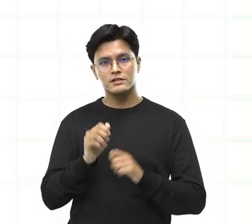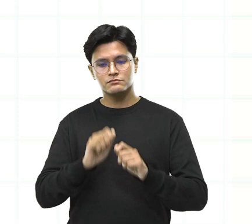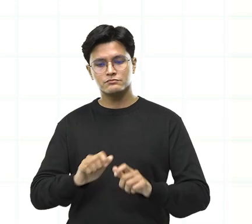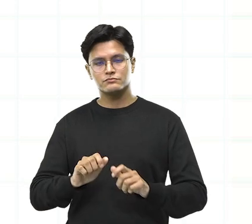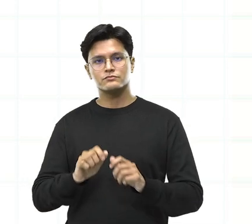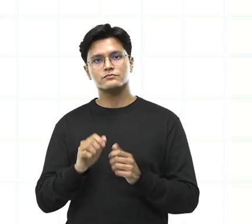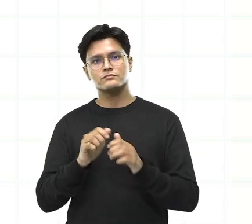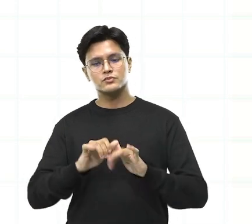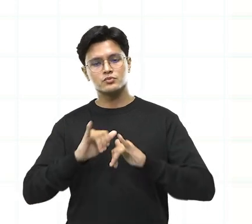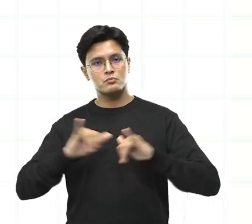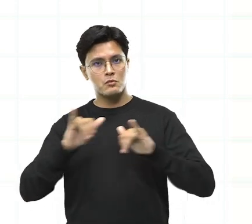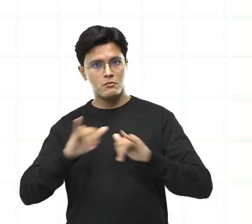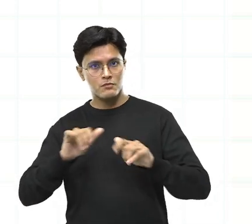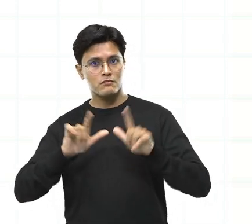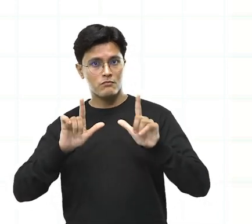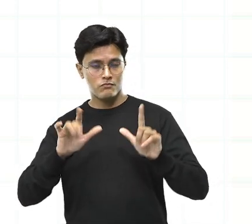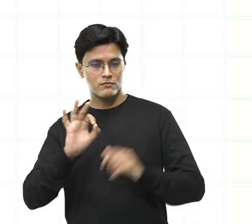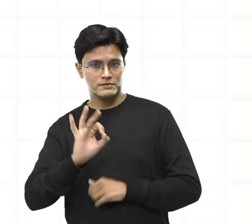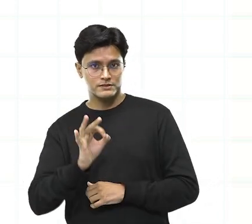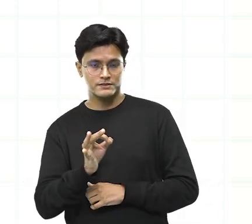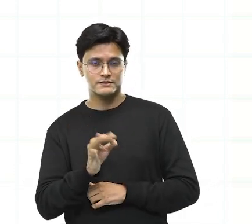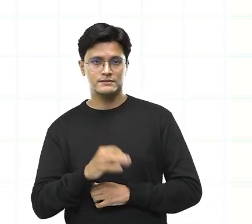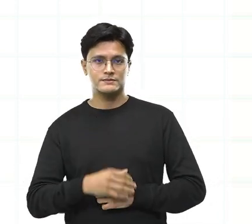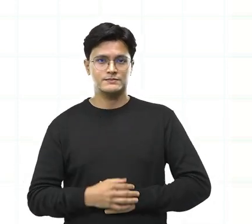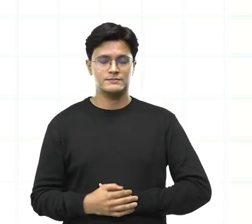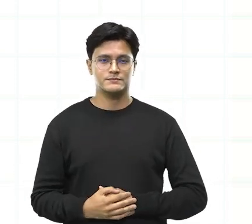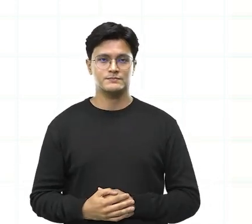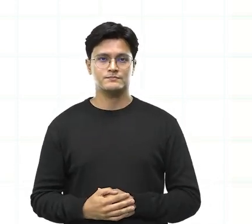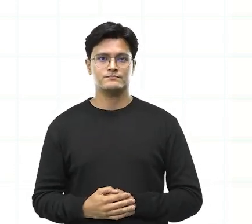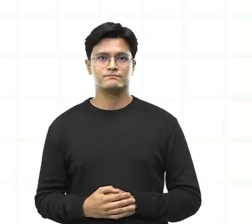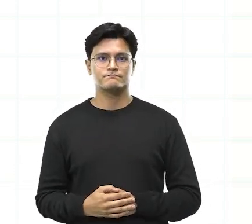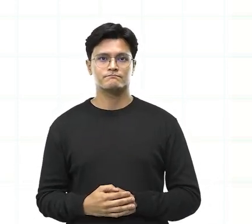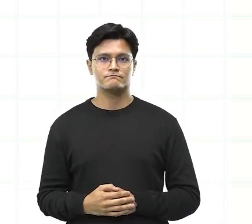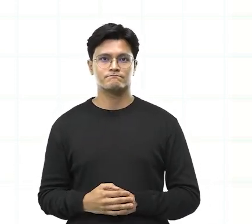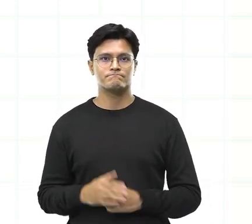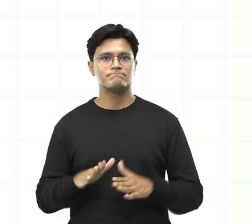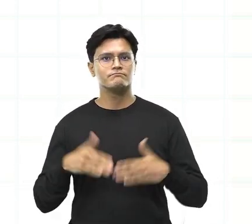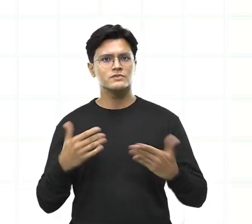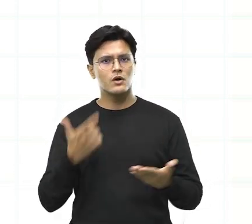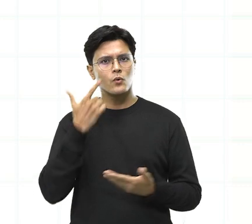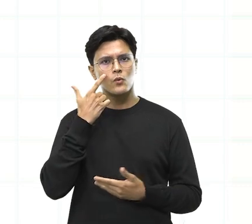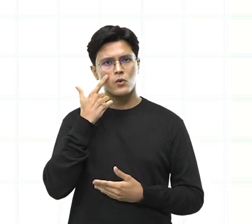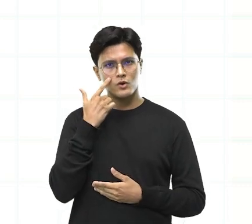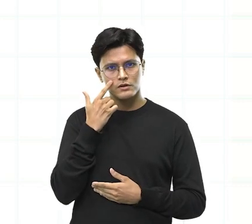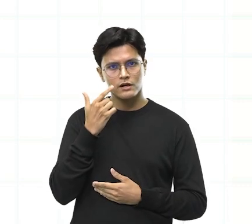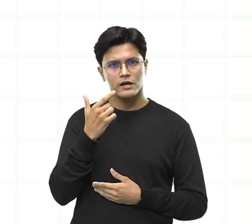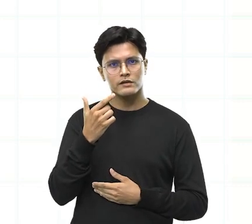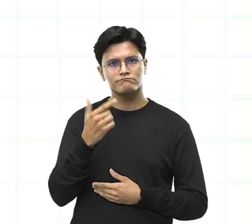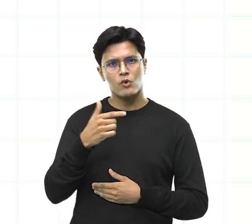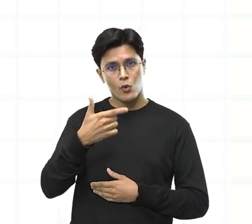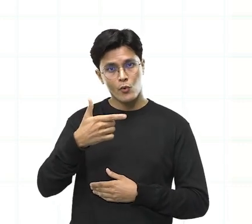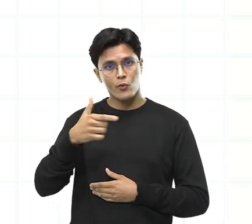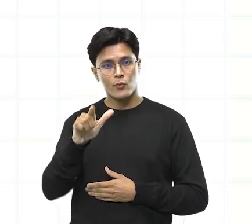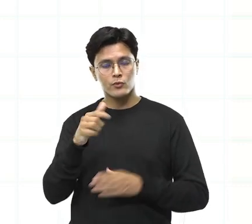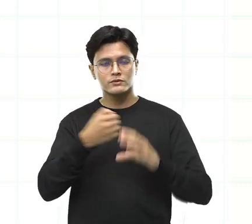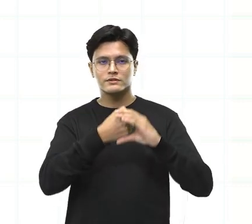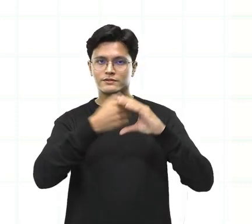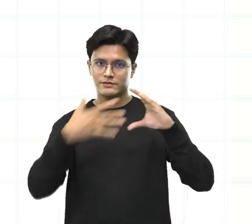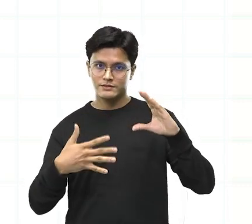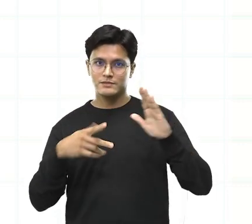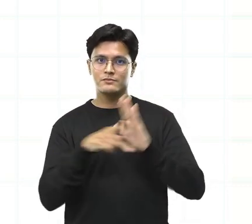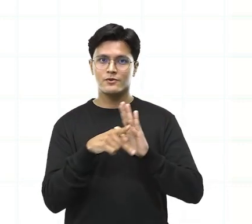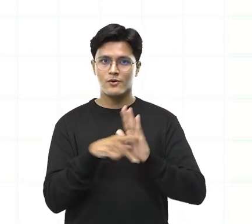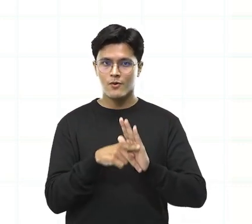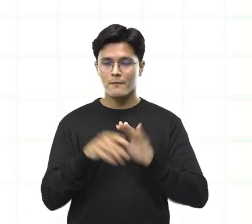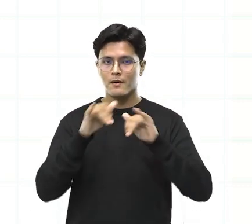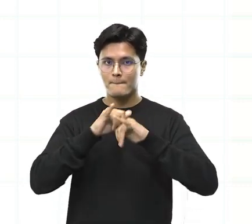enquanto propaganda, ok? Vamos dar mais uma olhadinha em mais uma característica aí da propaganda, né? Ó,